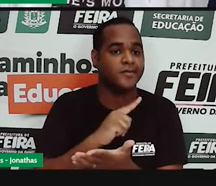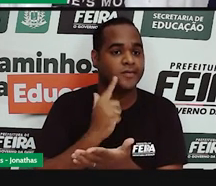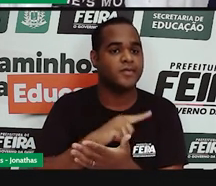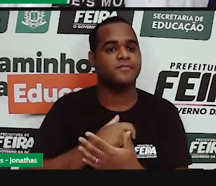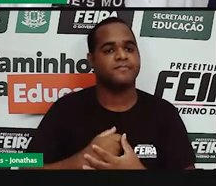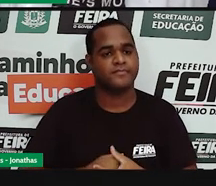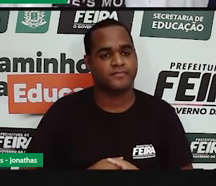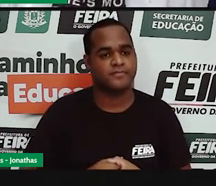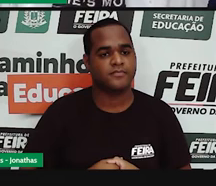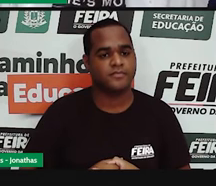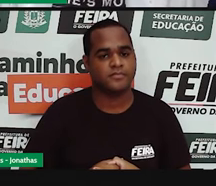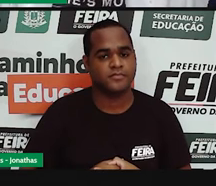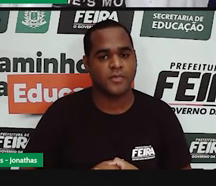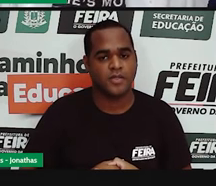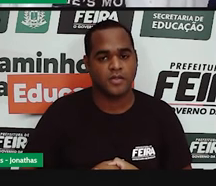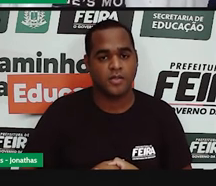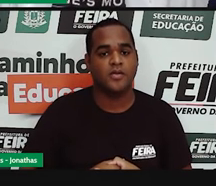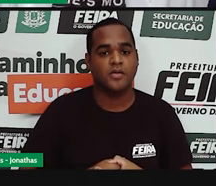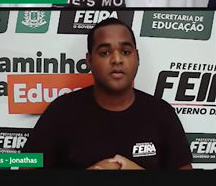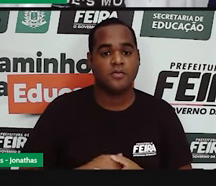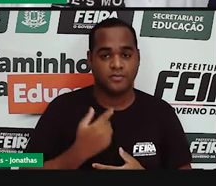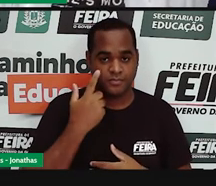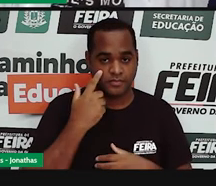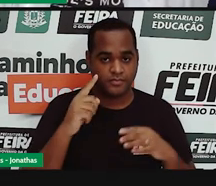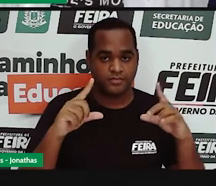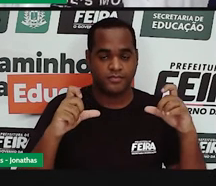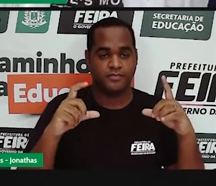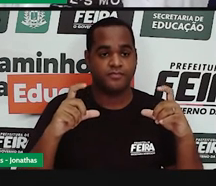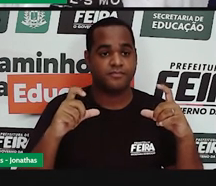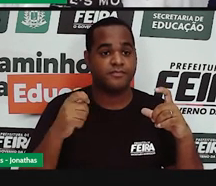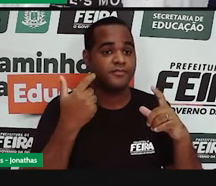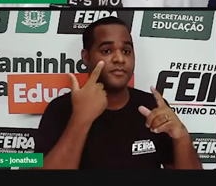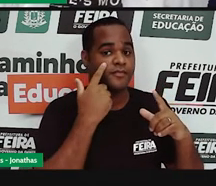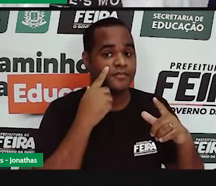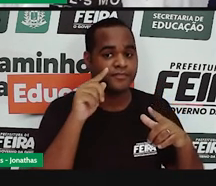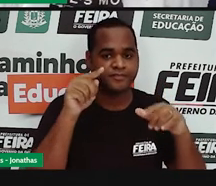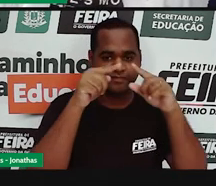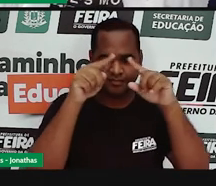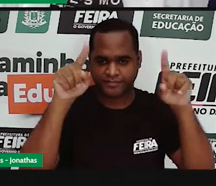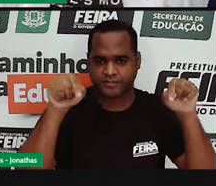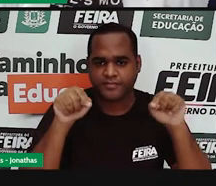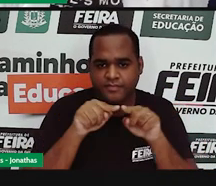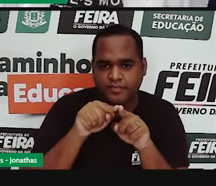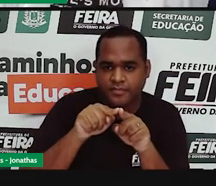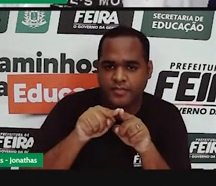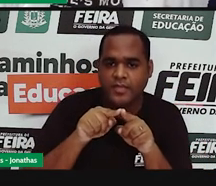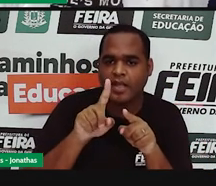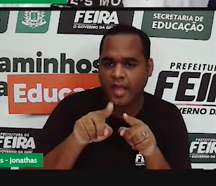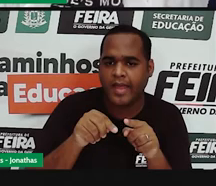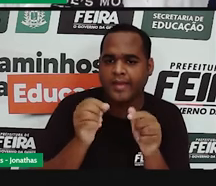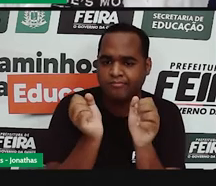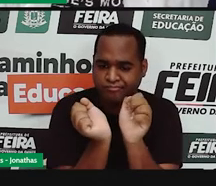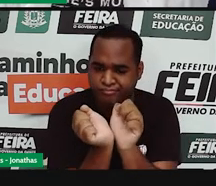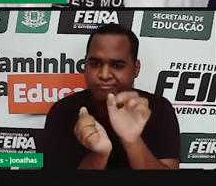dívida. Vocês veem aí outra imagem de um vaso grego que tem esse mesmo